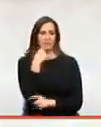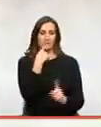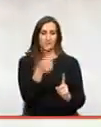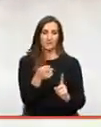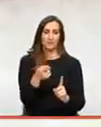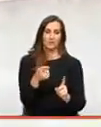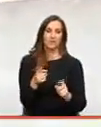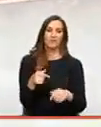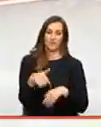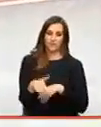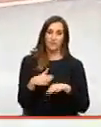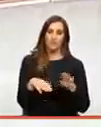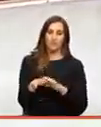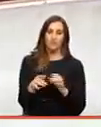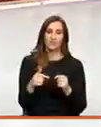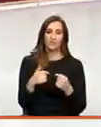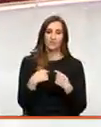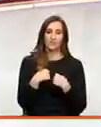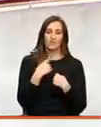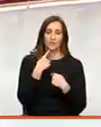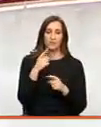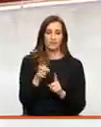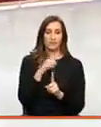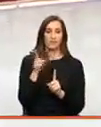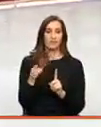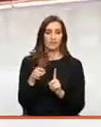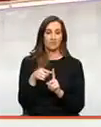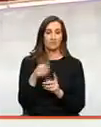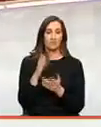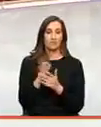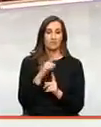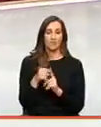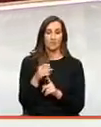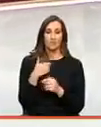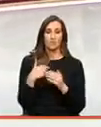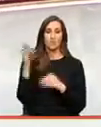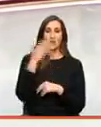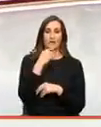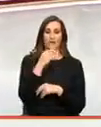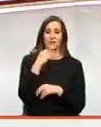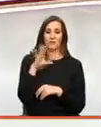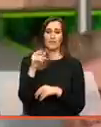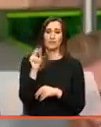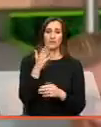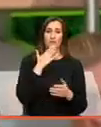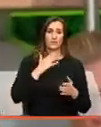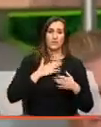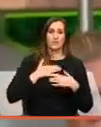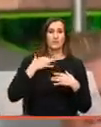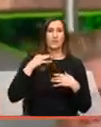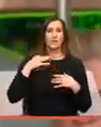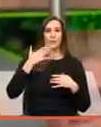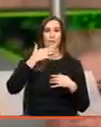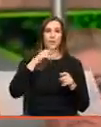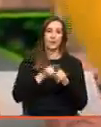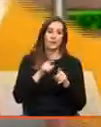pra frente que ele diga sim este ano só no ano o índice 10 anos que é com quem isto faz com cabelos brancos que qualquer